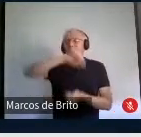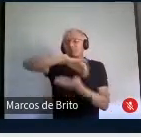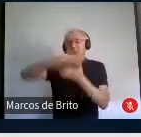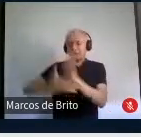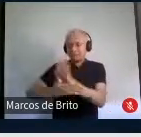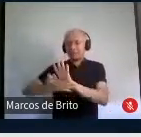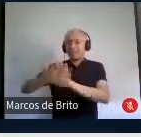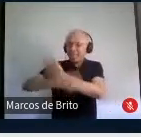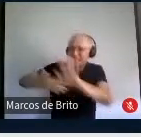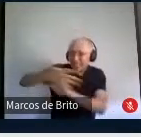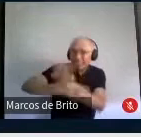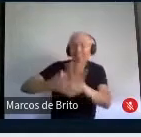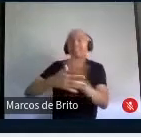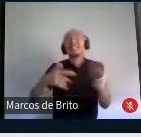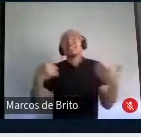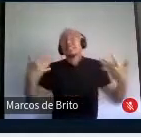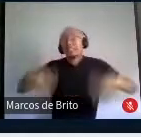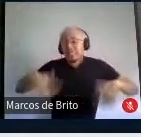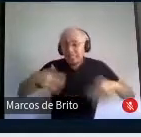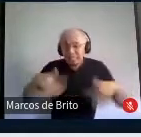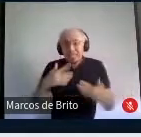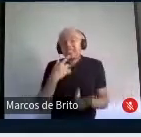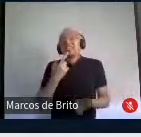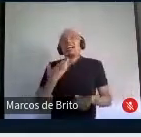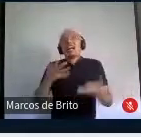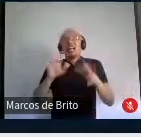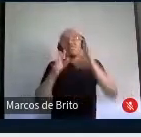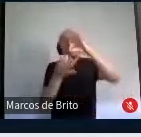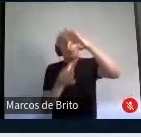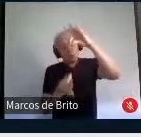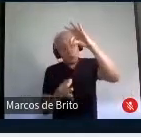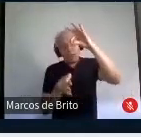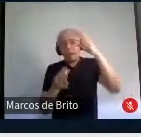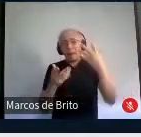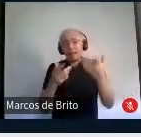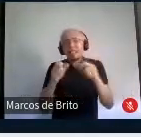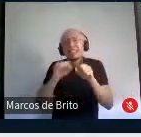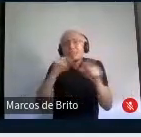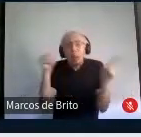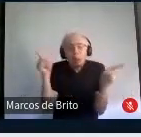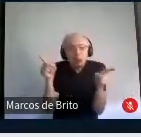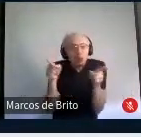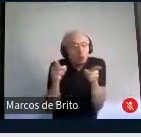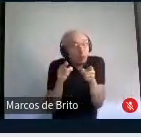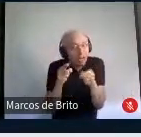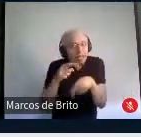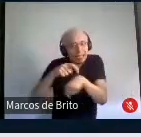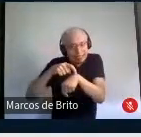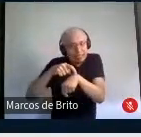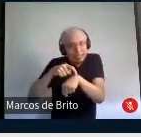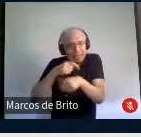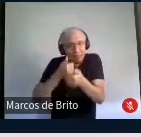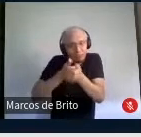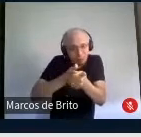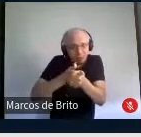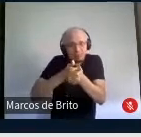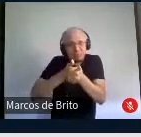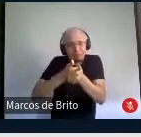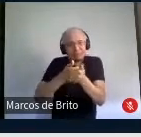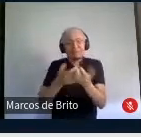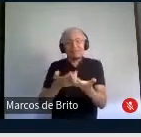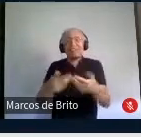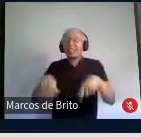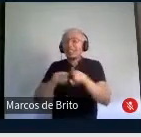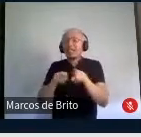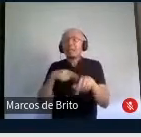a gente, para explicar e contar tudo, demora um pouquinho, mas se você puder, né, prestar atenção nesse tempo. E eu